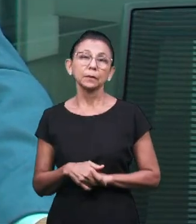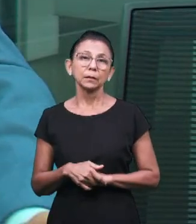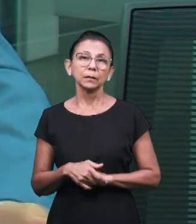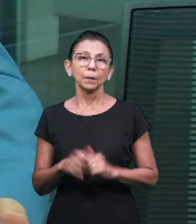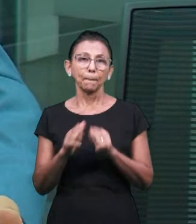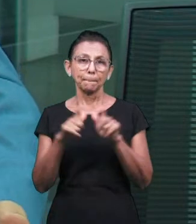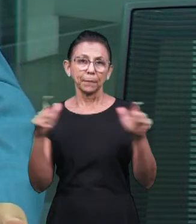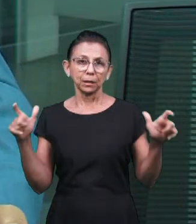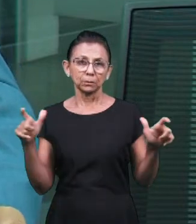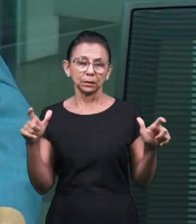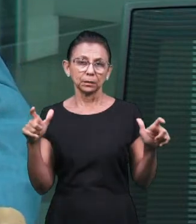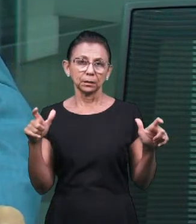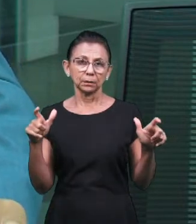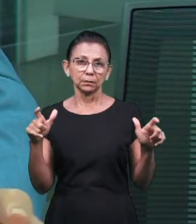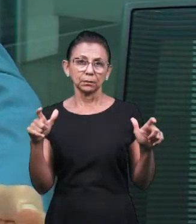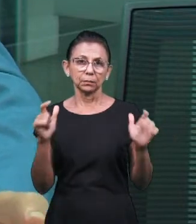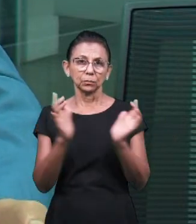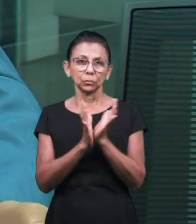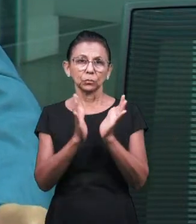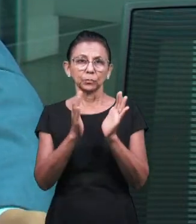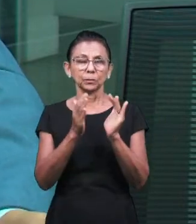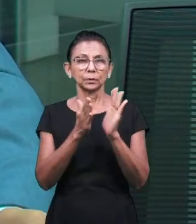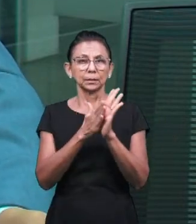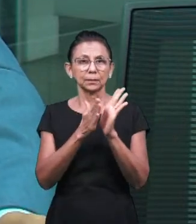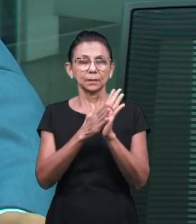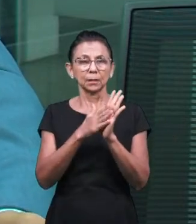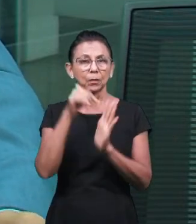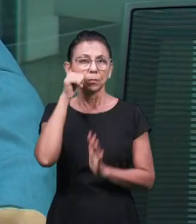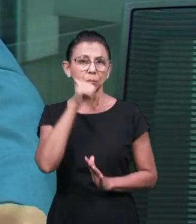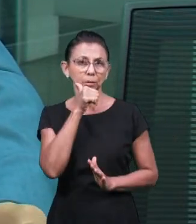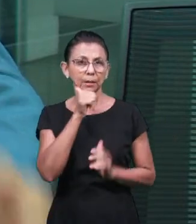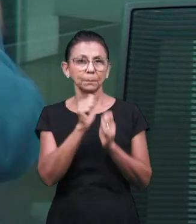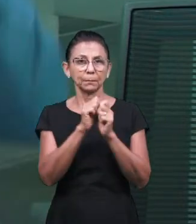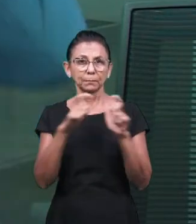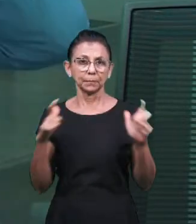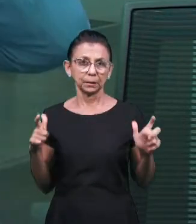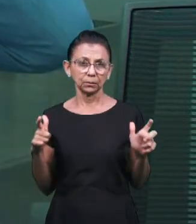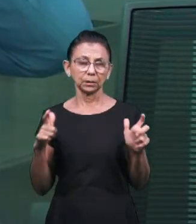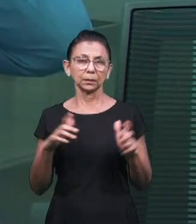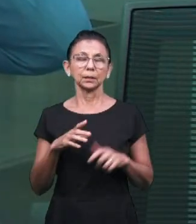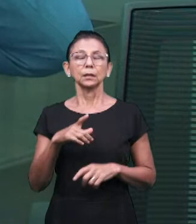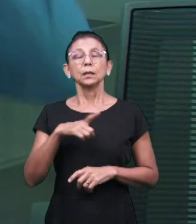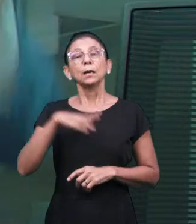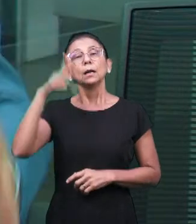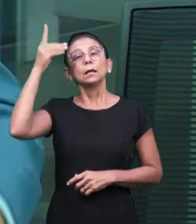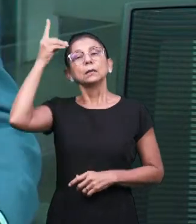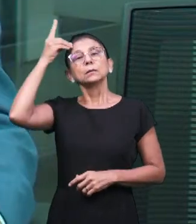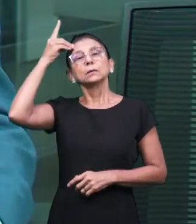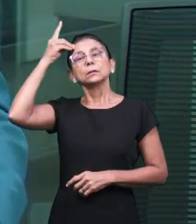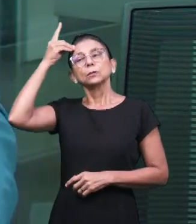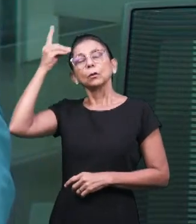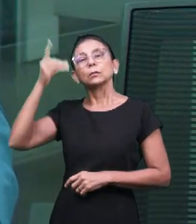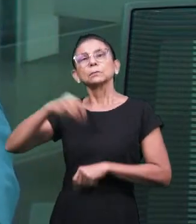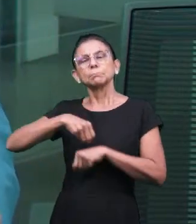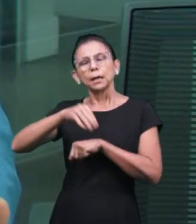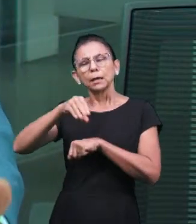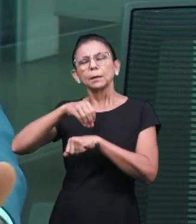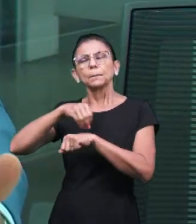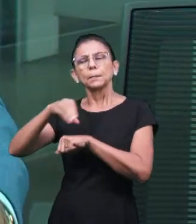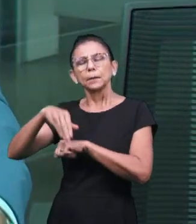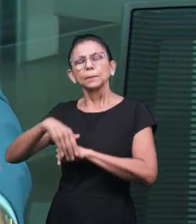era de mulheres. E você tinha ali um grupo de dons que eram trazidos ali, e os